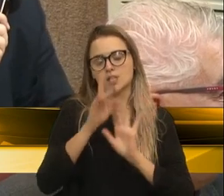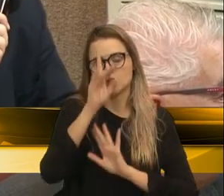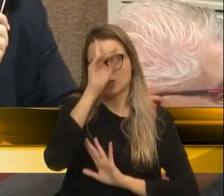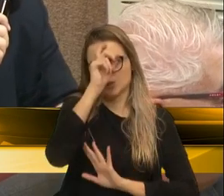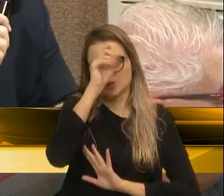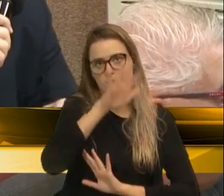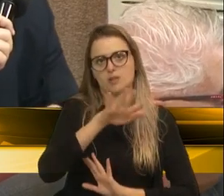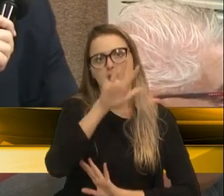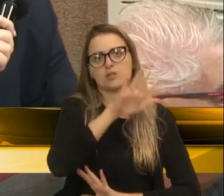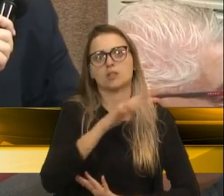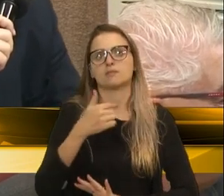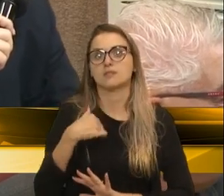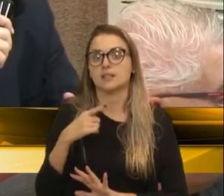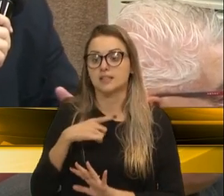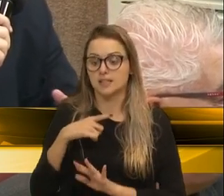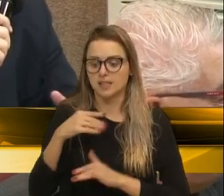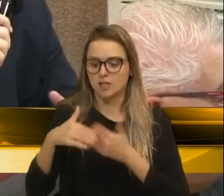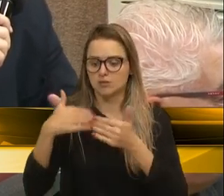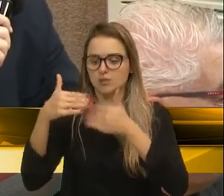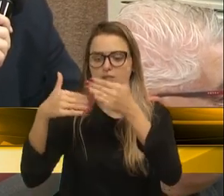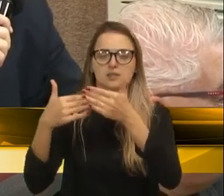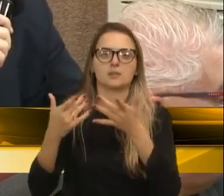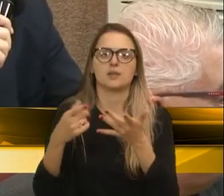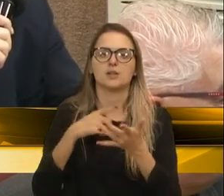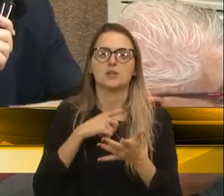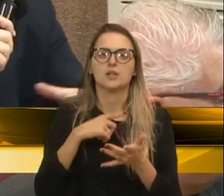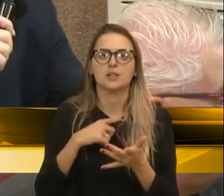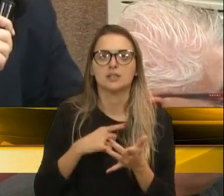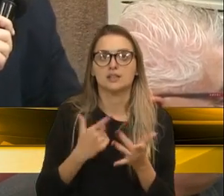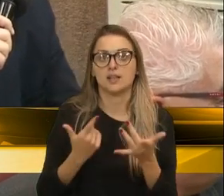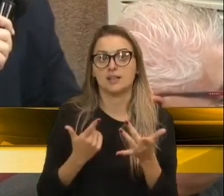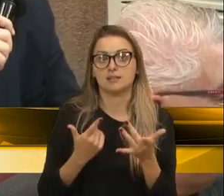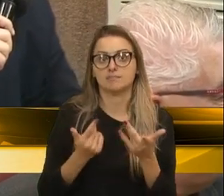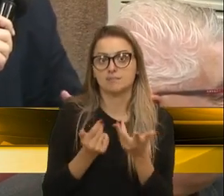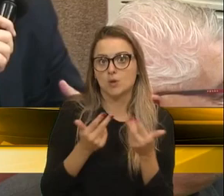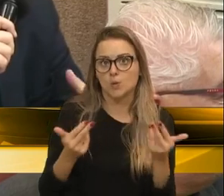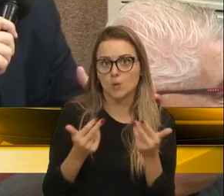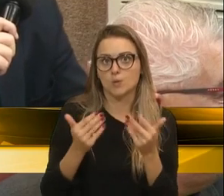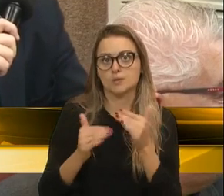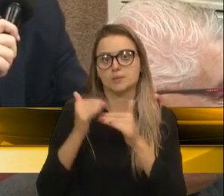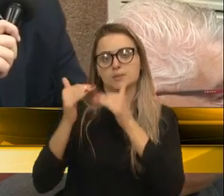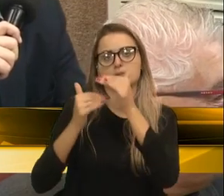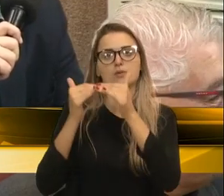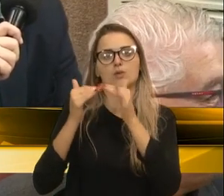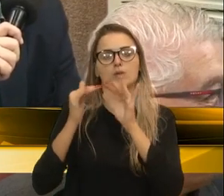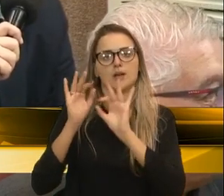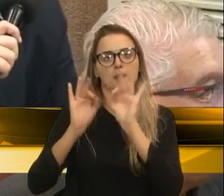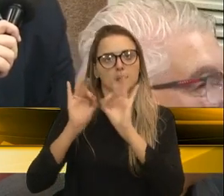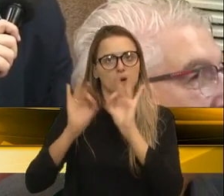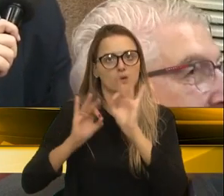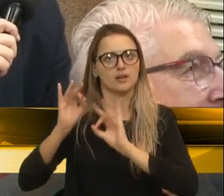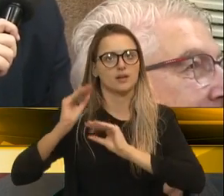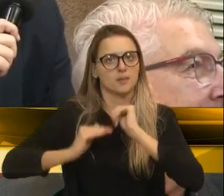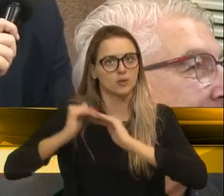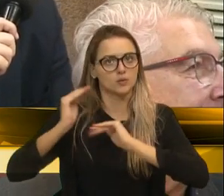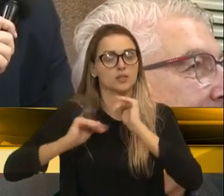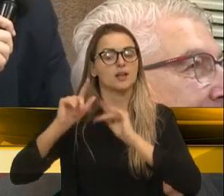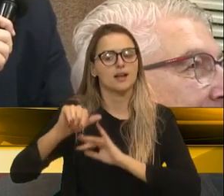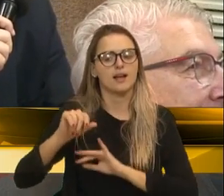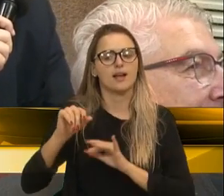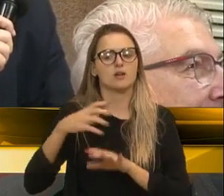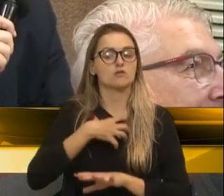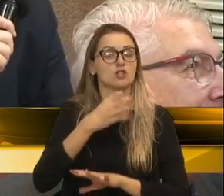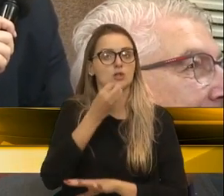tem um caminho a seguir, tem uma situação toda para ser desenvolvida, e isso acaba ajudando no convencimento. Então, eu tenho certeza